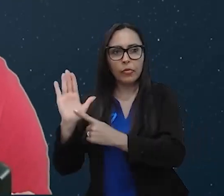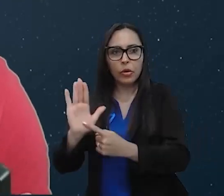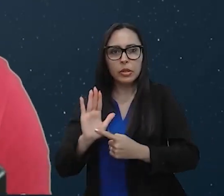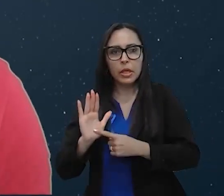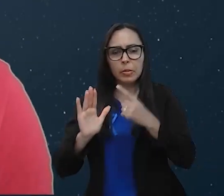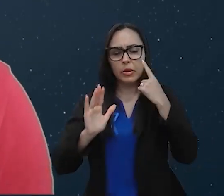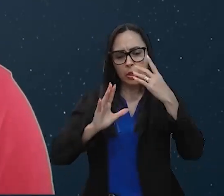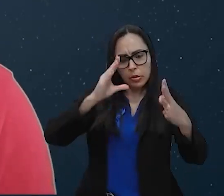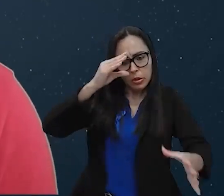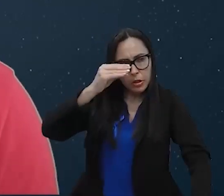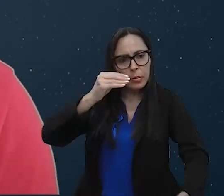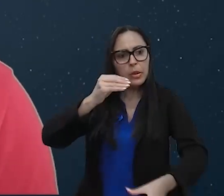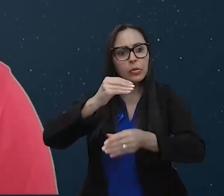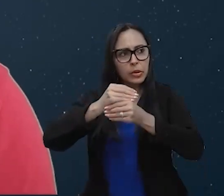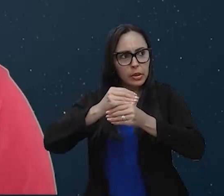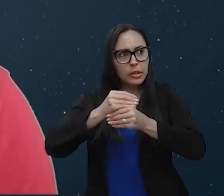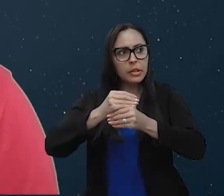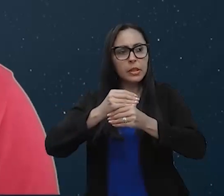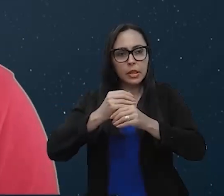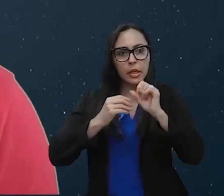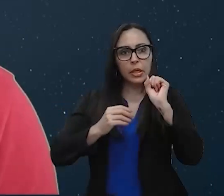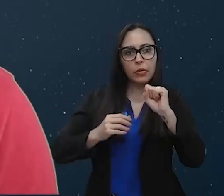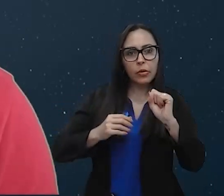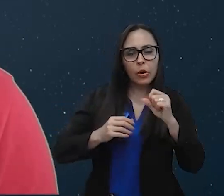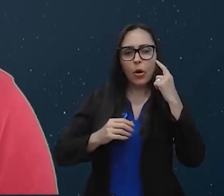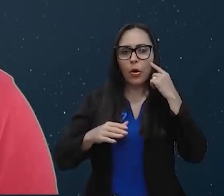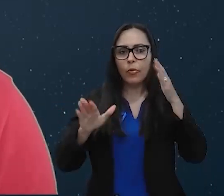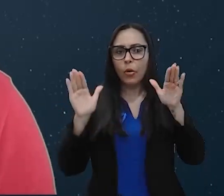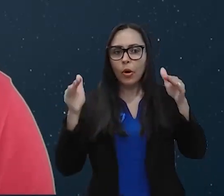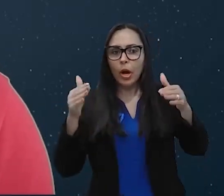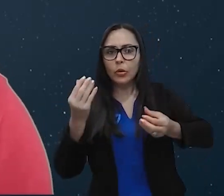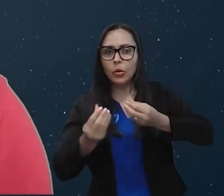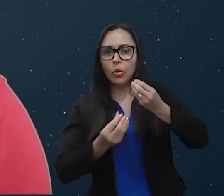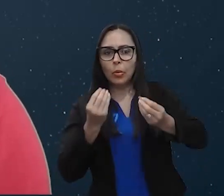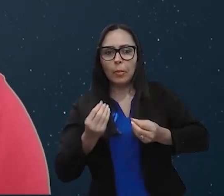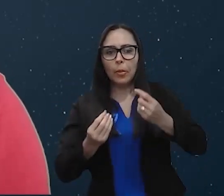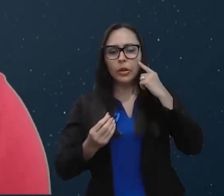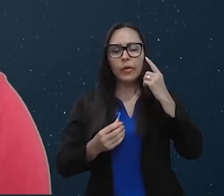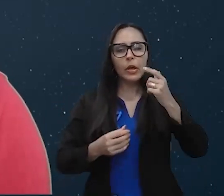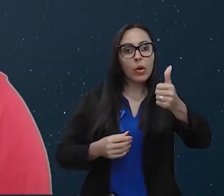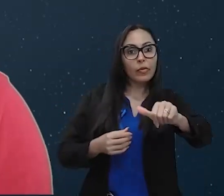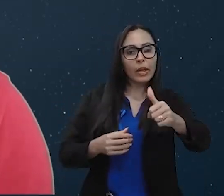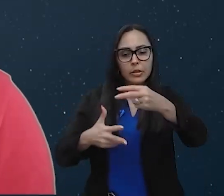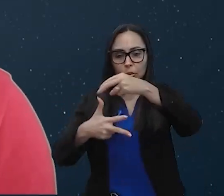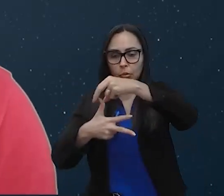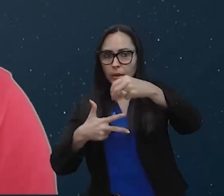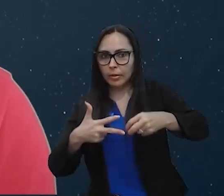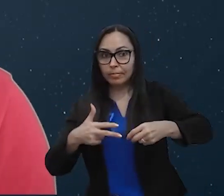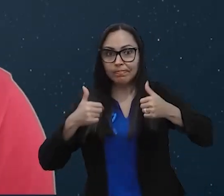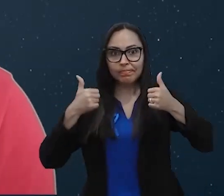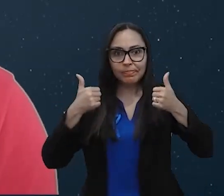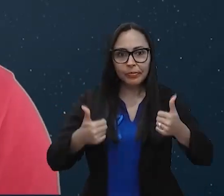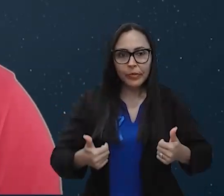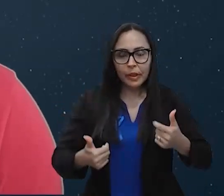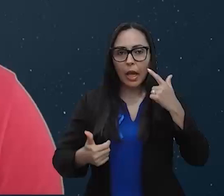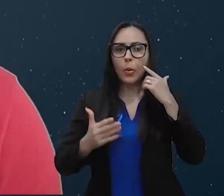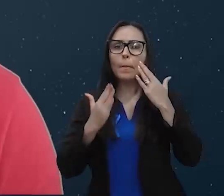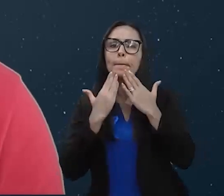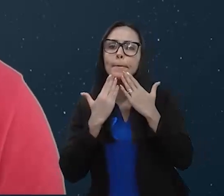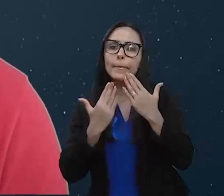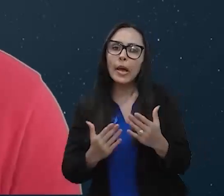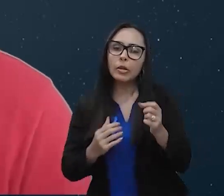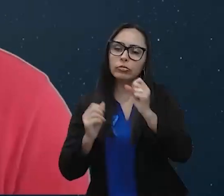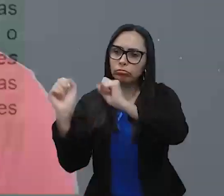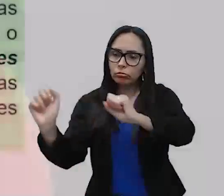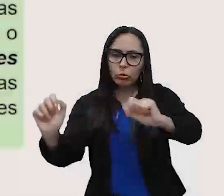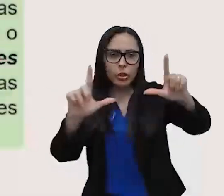gente sintetizar tudo isso, focando em como isso pode vir numa avaliação do Enem, tá certo? Então daí eu peço slide